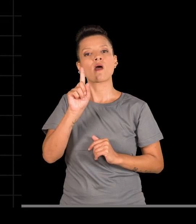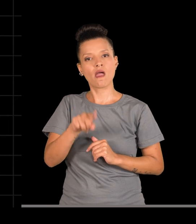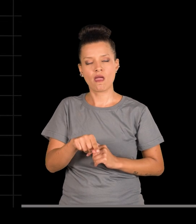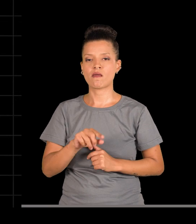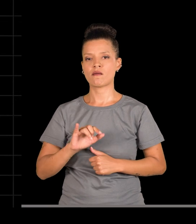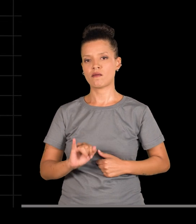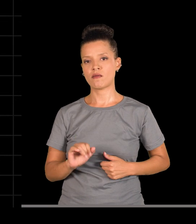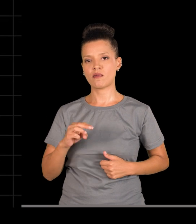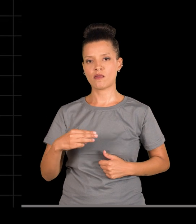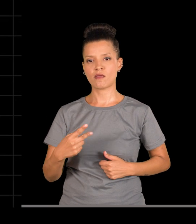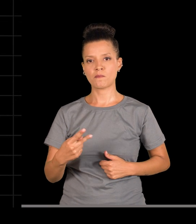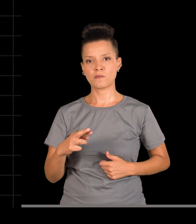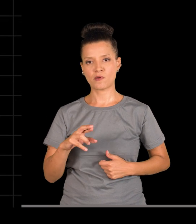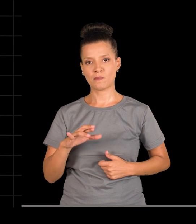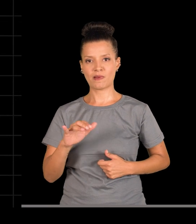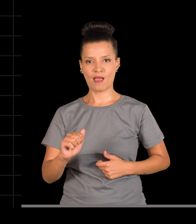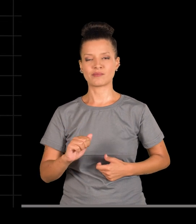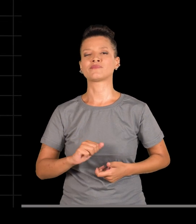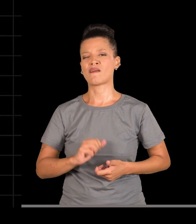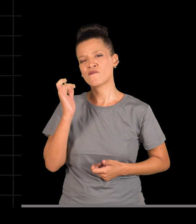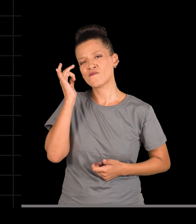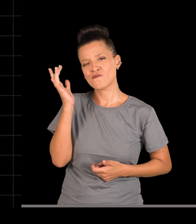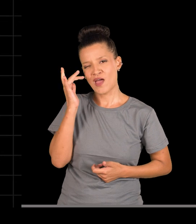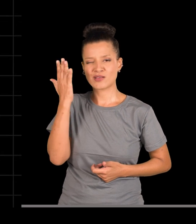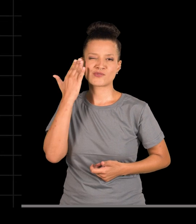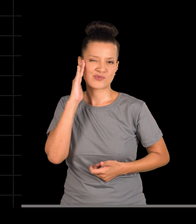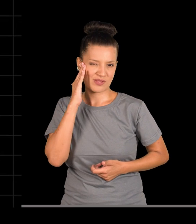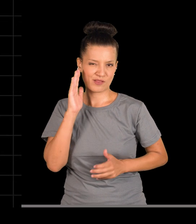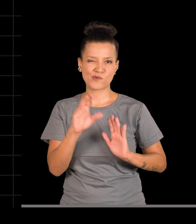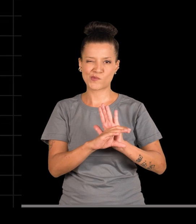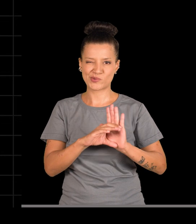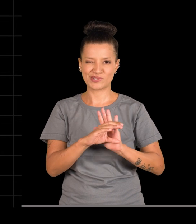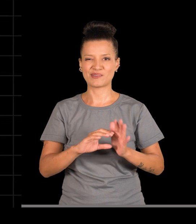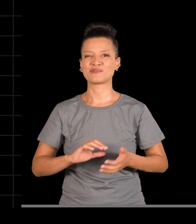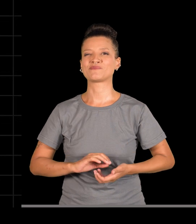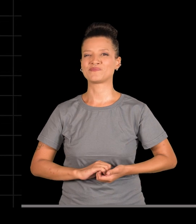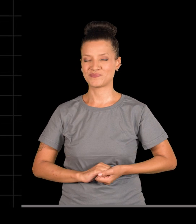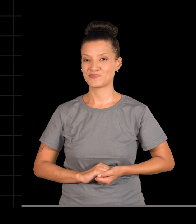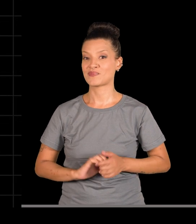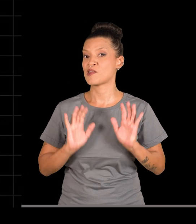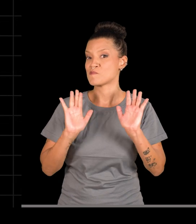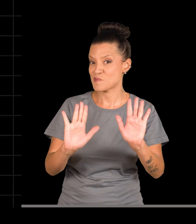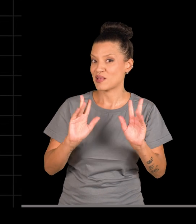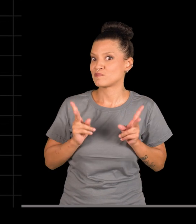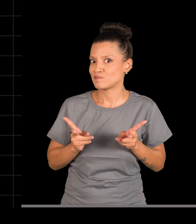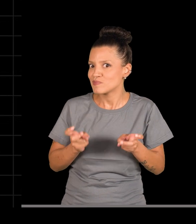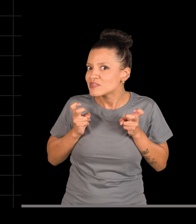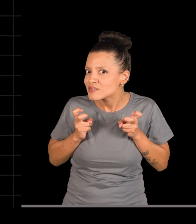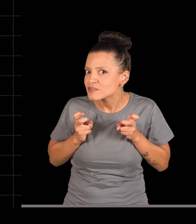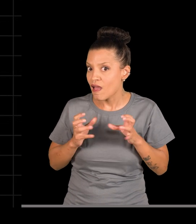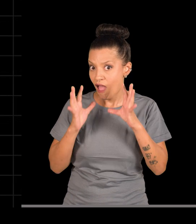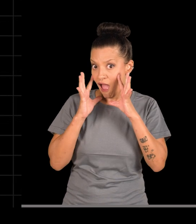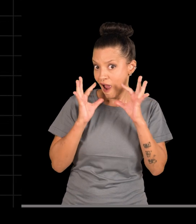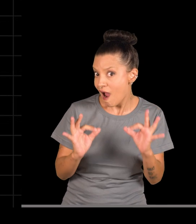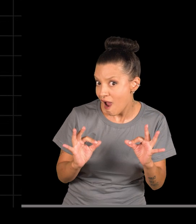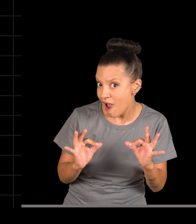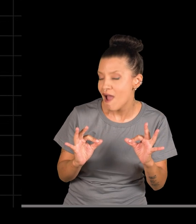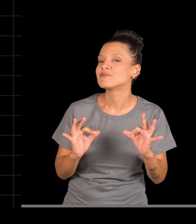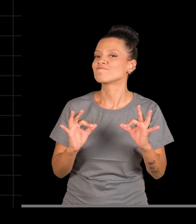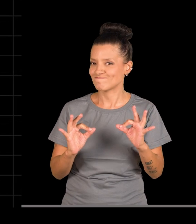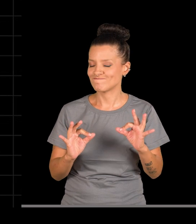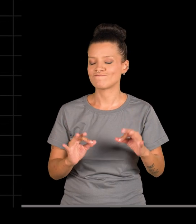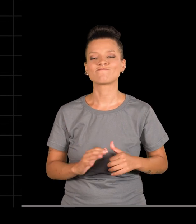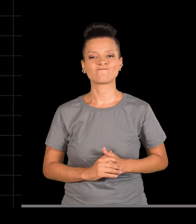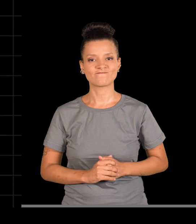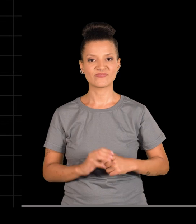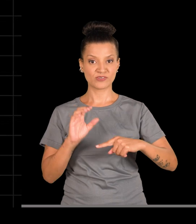uma fração imprópria. Tranquilo? Tá facinho de entender aí, né, esses conceitos. Agora perceba que sempre que eu tiver